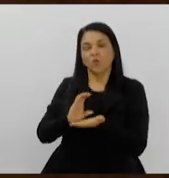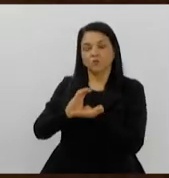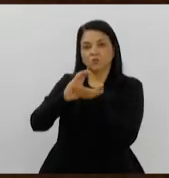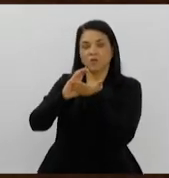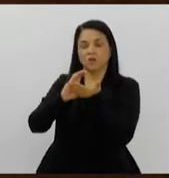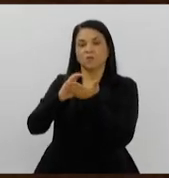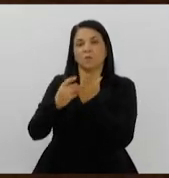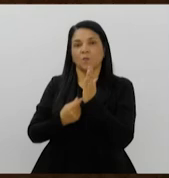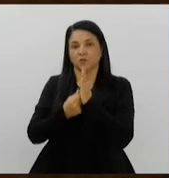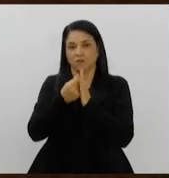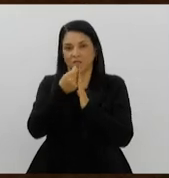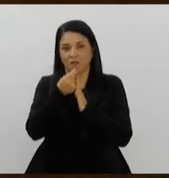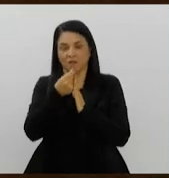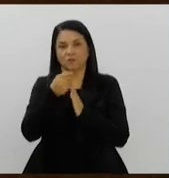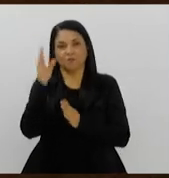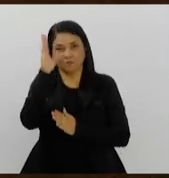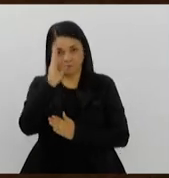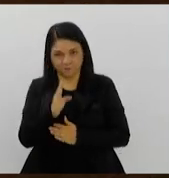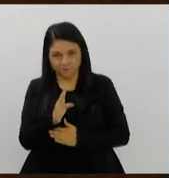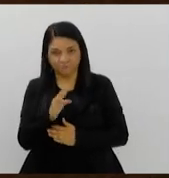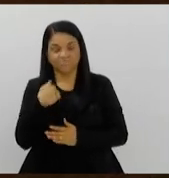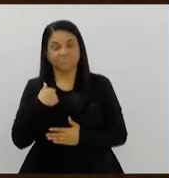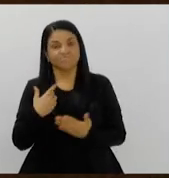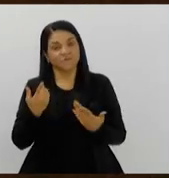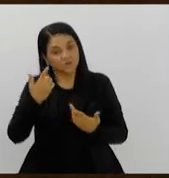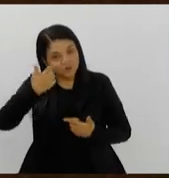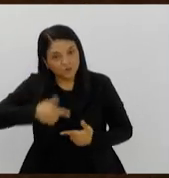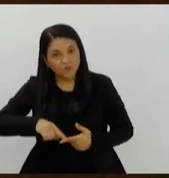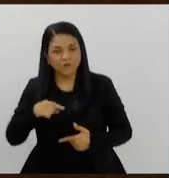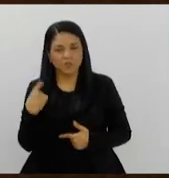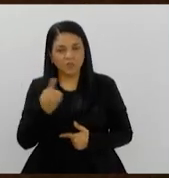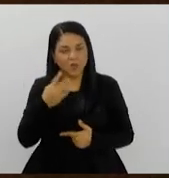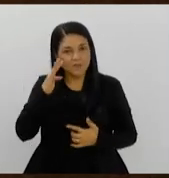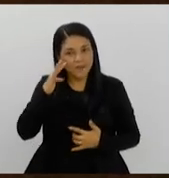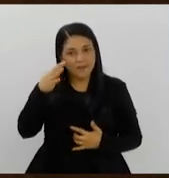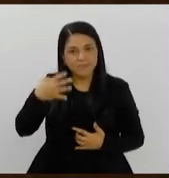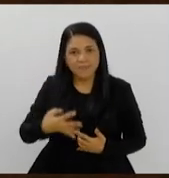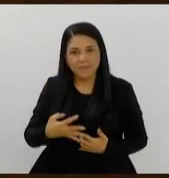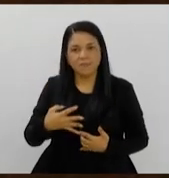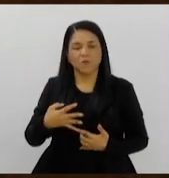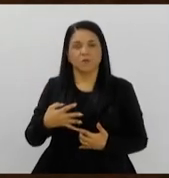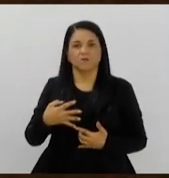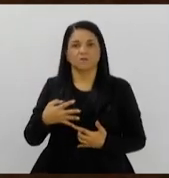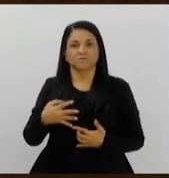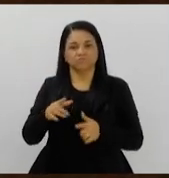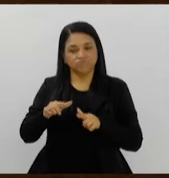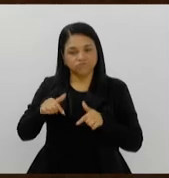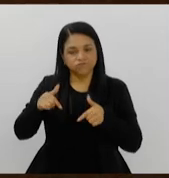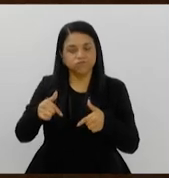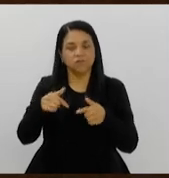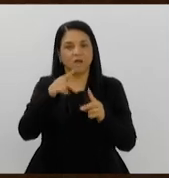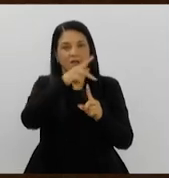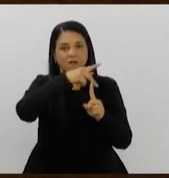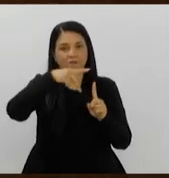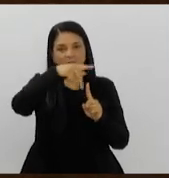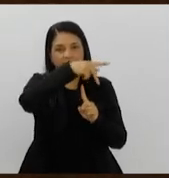gente vai mais uma vez ficar atenta a esse ato do Rio